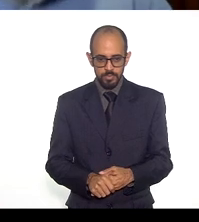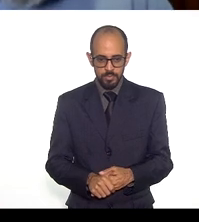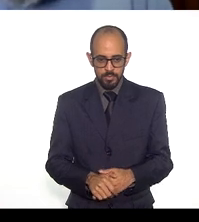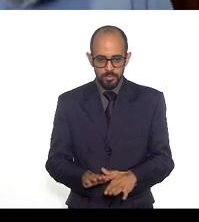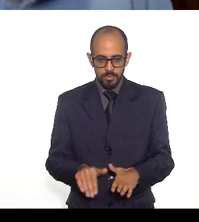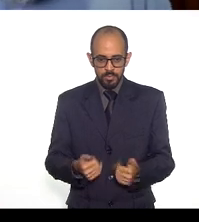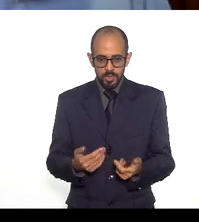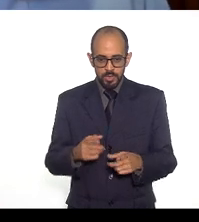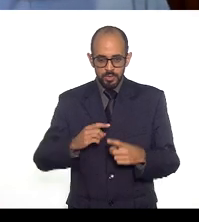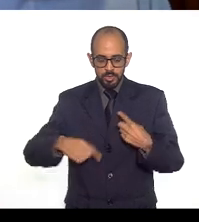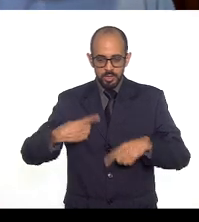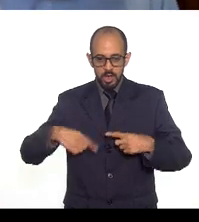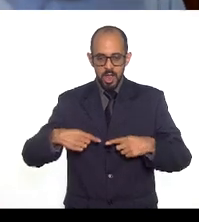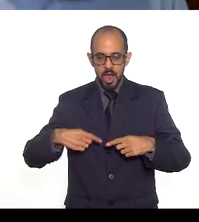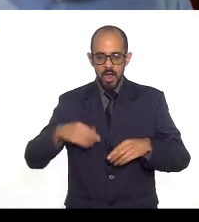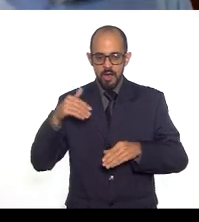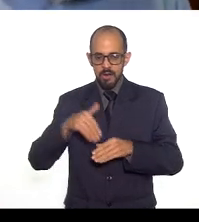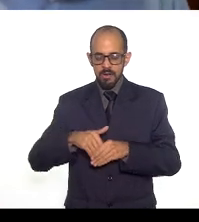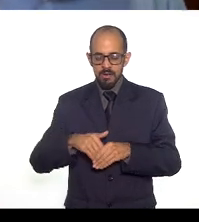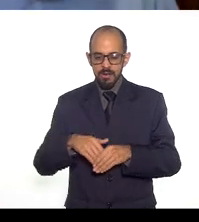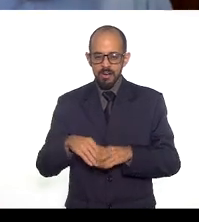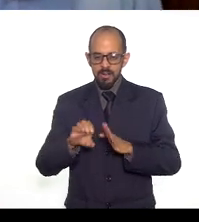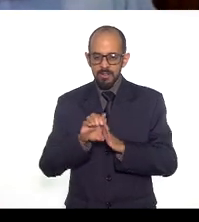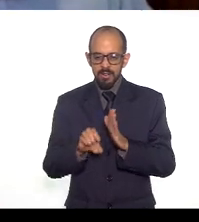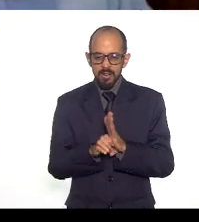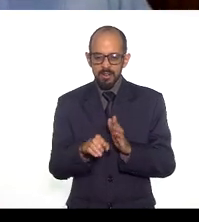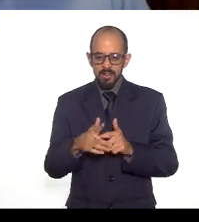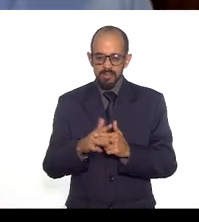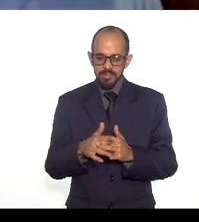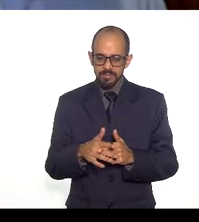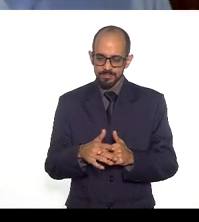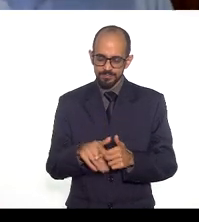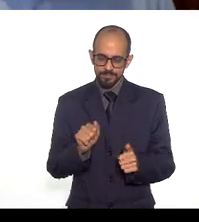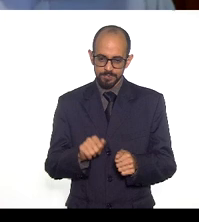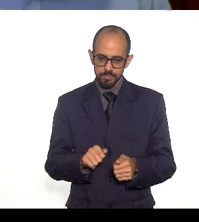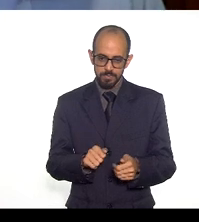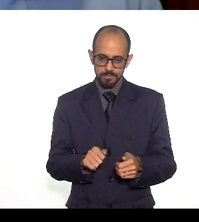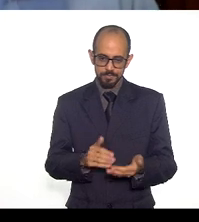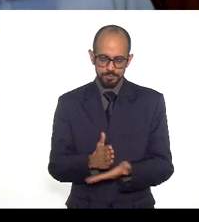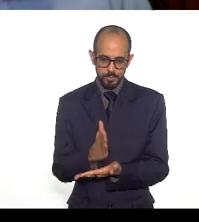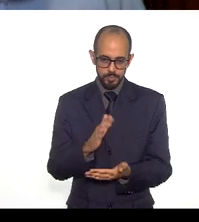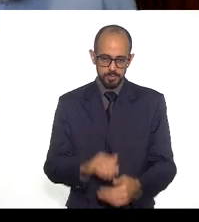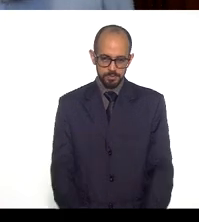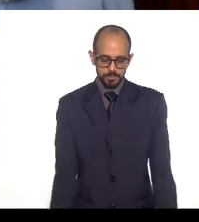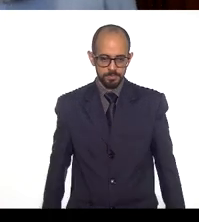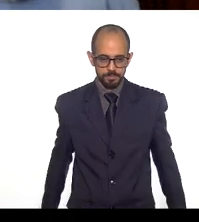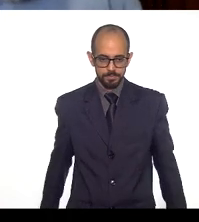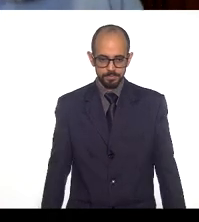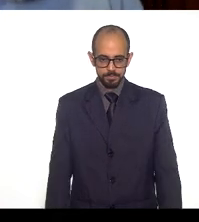Então, em discussão, em votação, com emendas, constitucionalidade com emendas. Em discussão, em votação, aprovado.